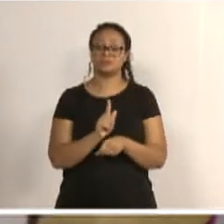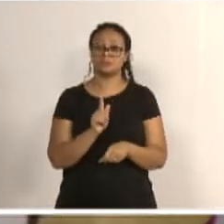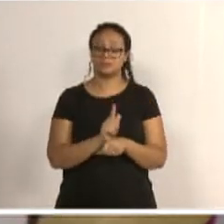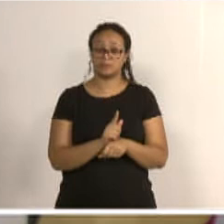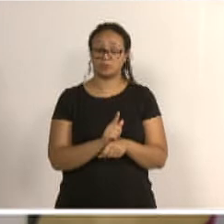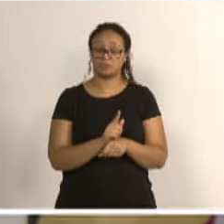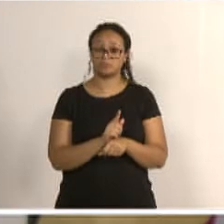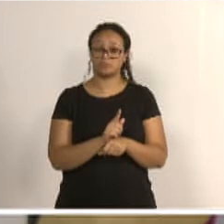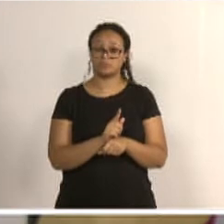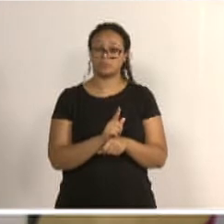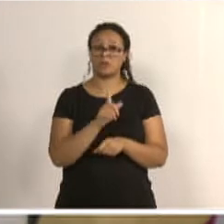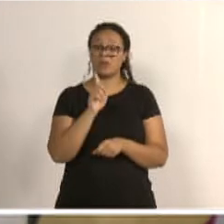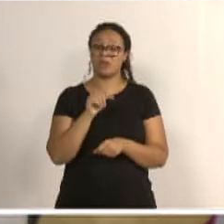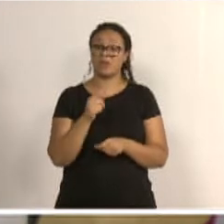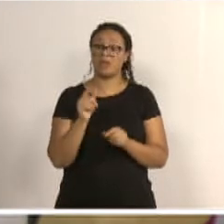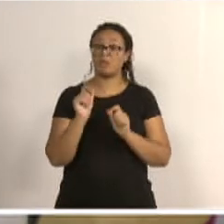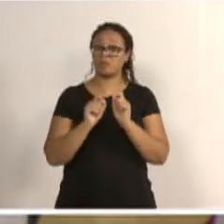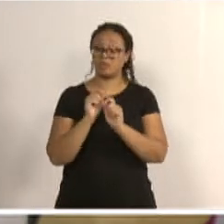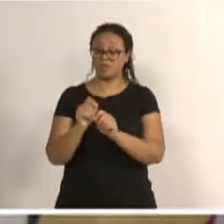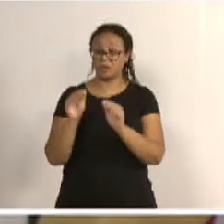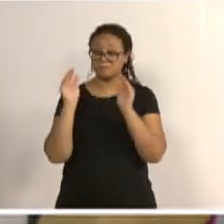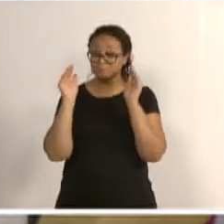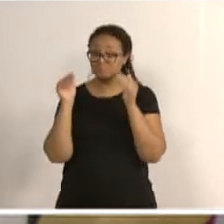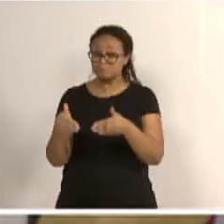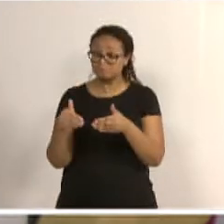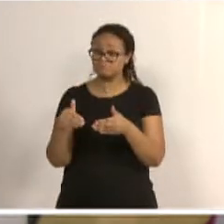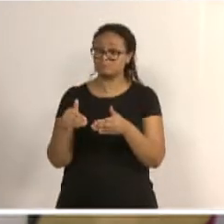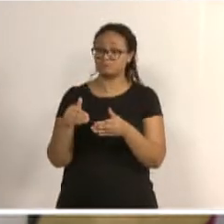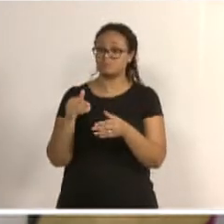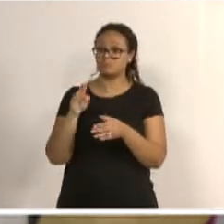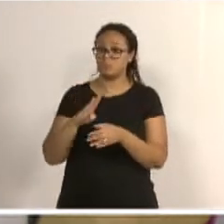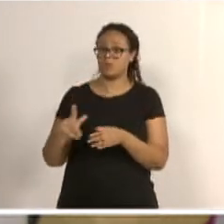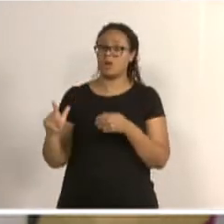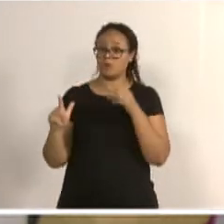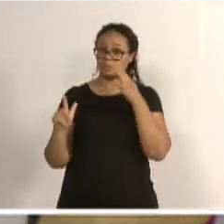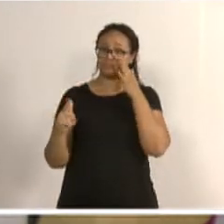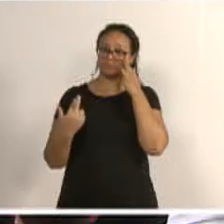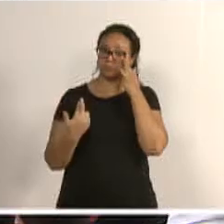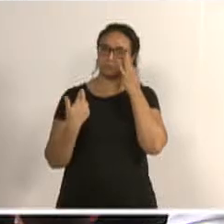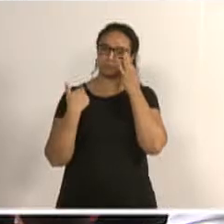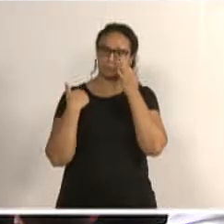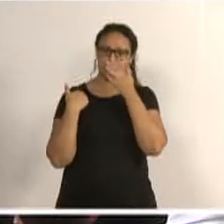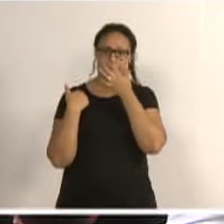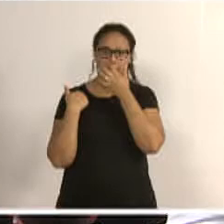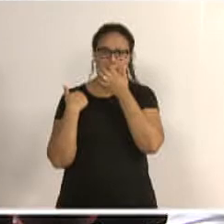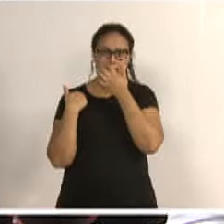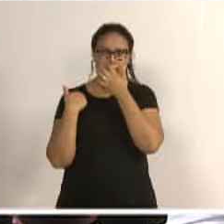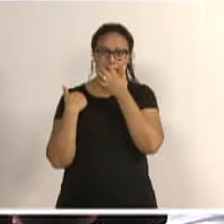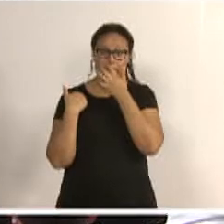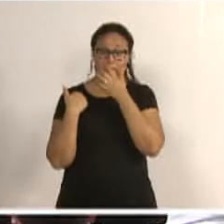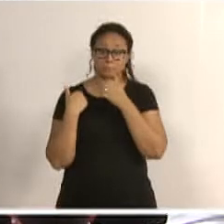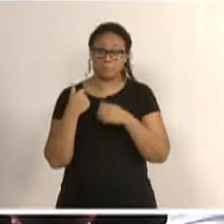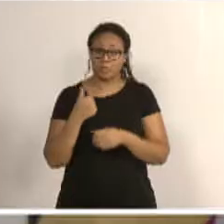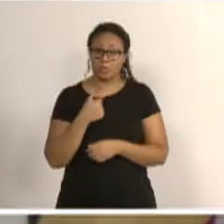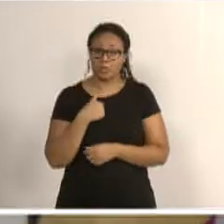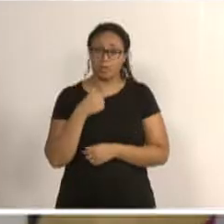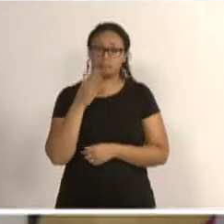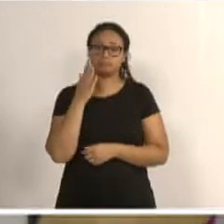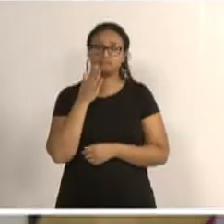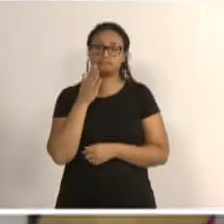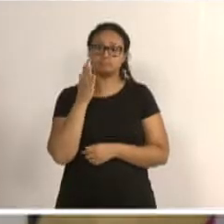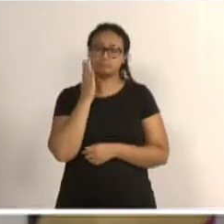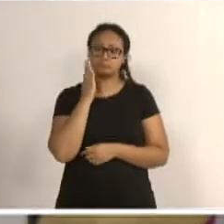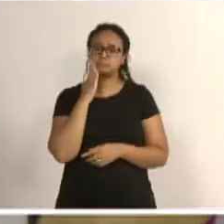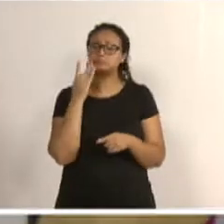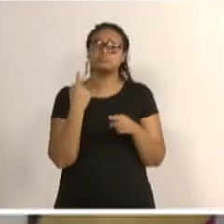exclusiva do município. Eu afirmo isso Eu afirmo isso porque eu queria